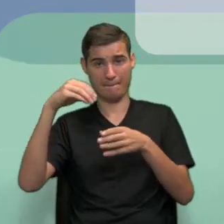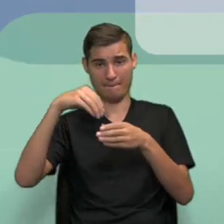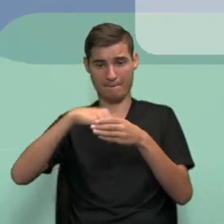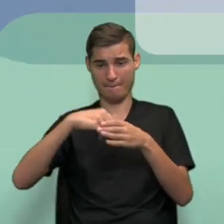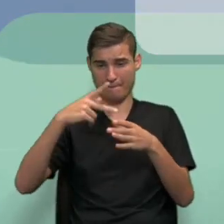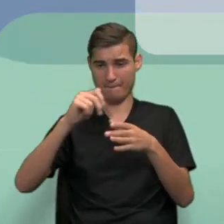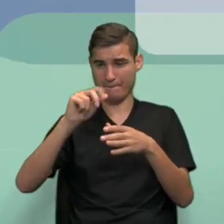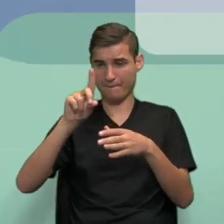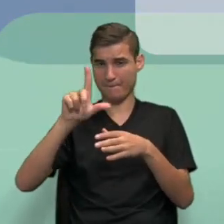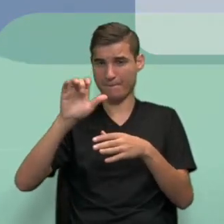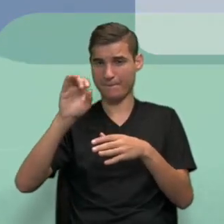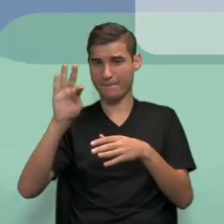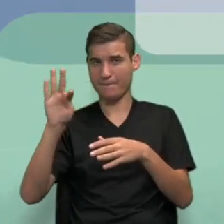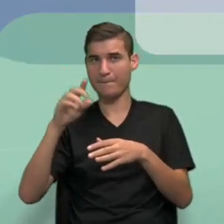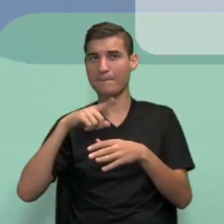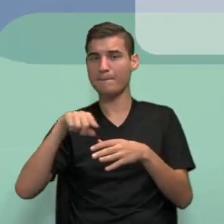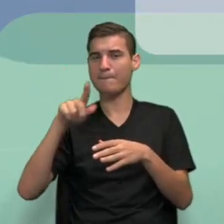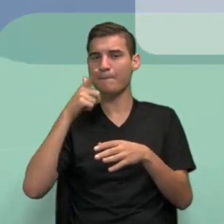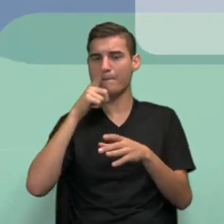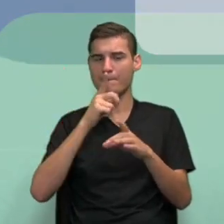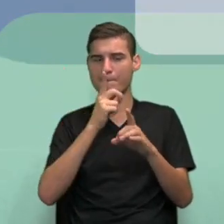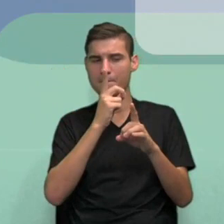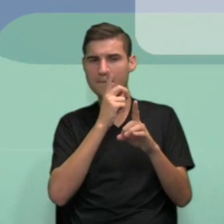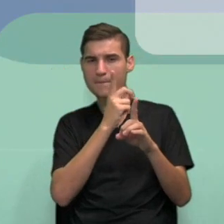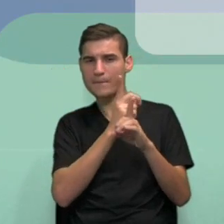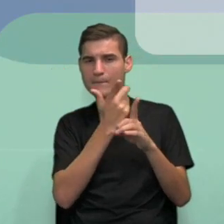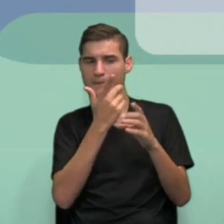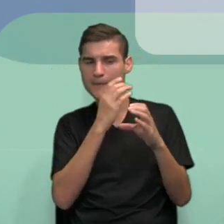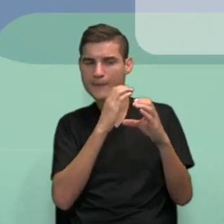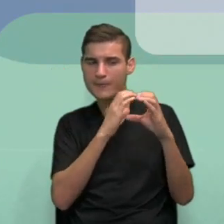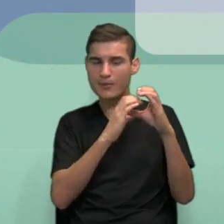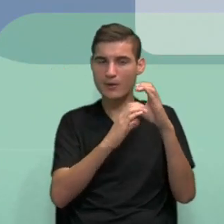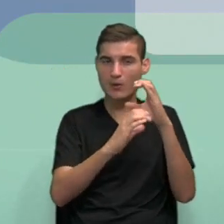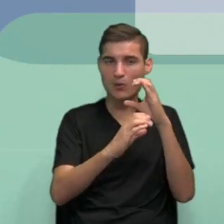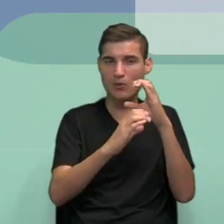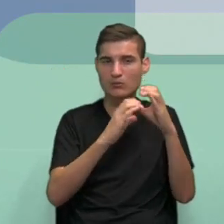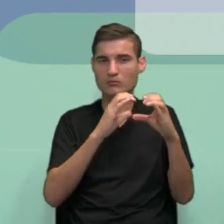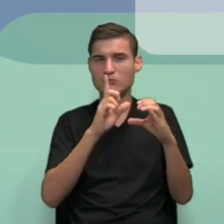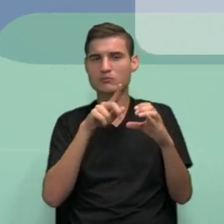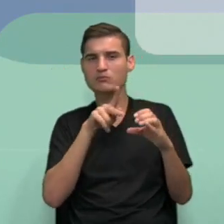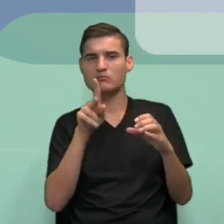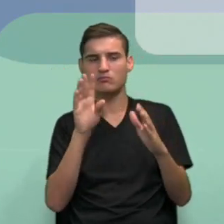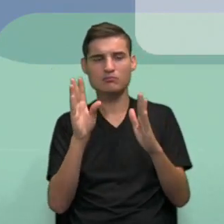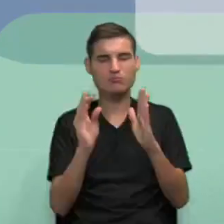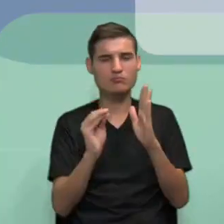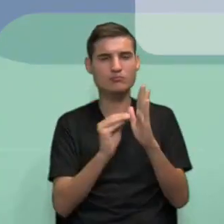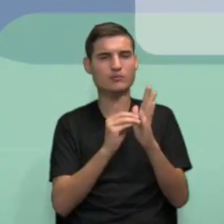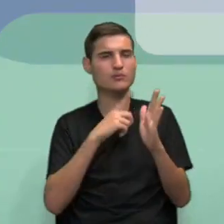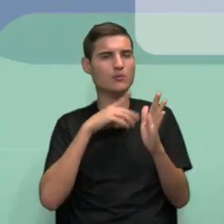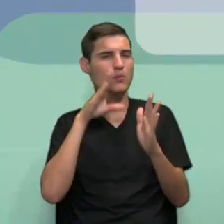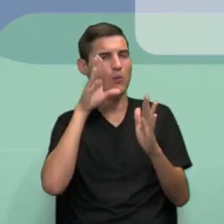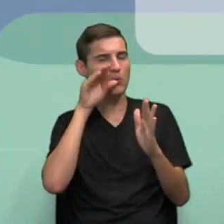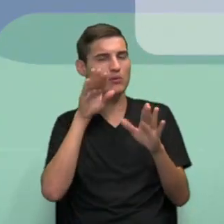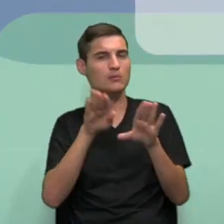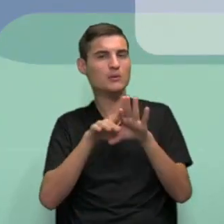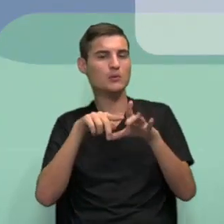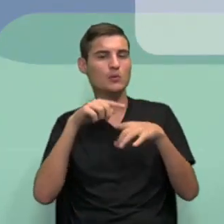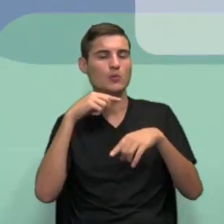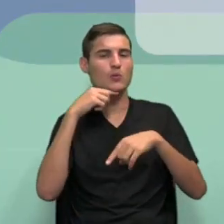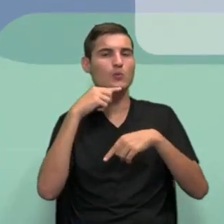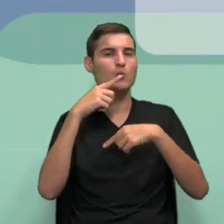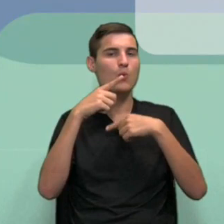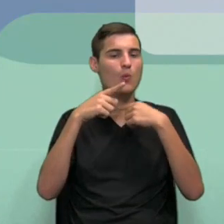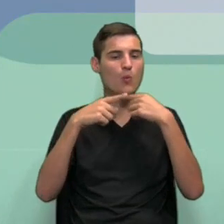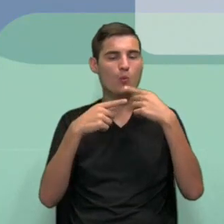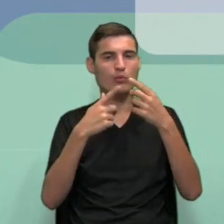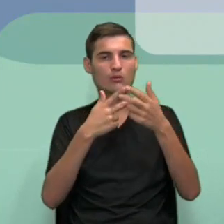vai encontrar uma espécie de canal de comunicação onde eu vou postar curiosidades, vou postar algumas dúvidas também. Vão